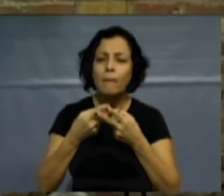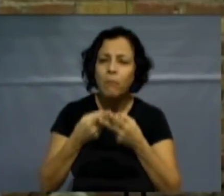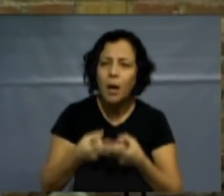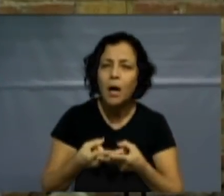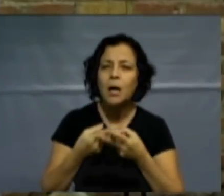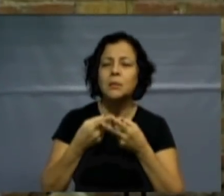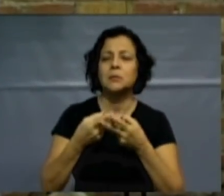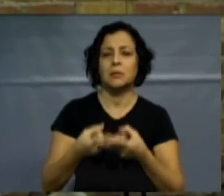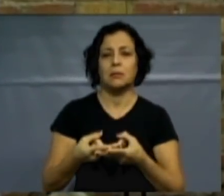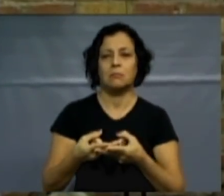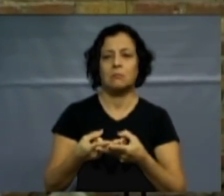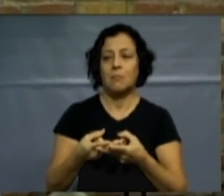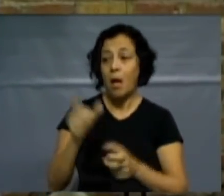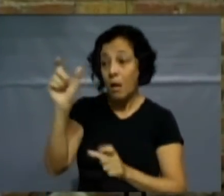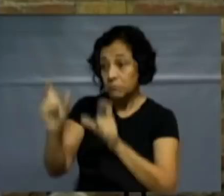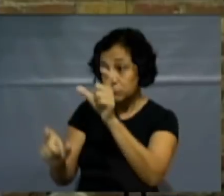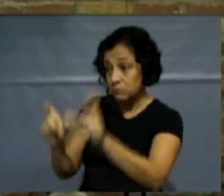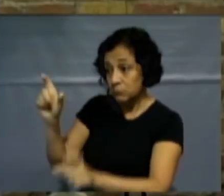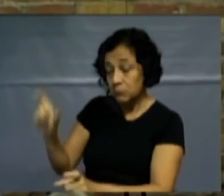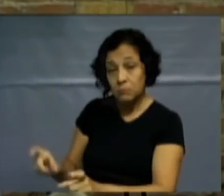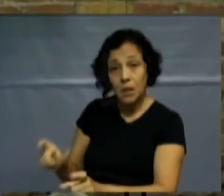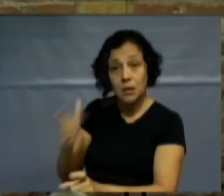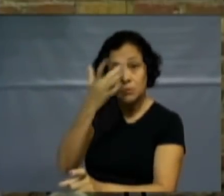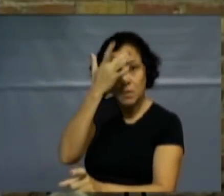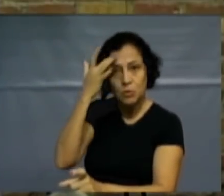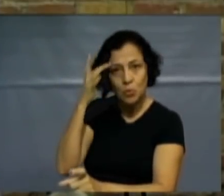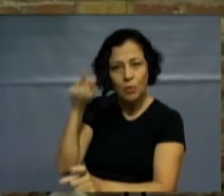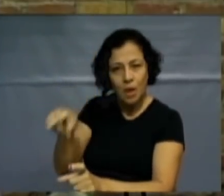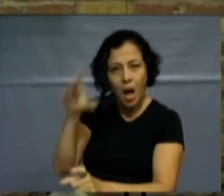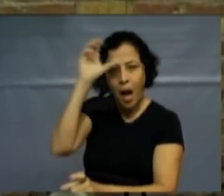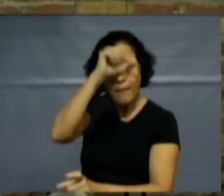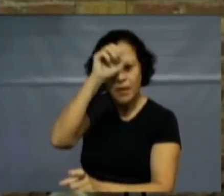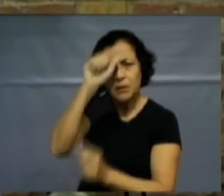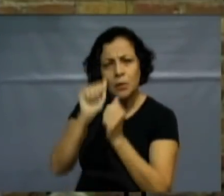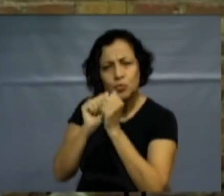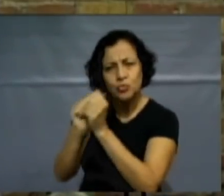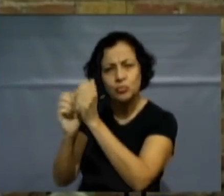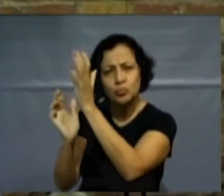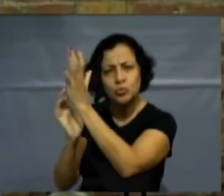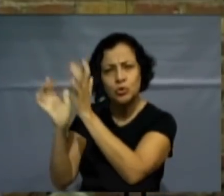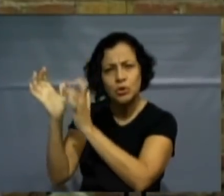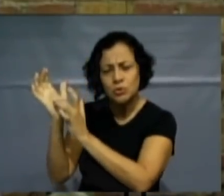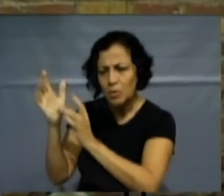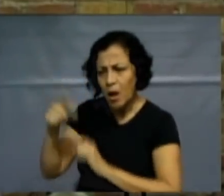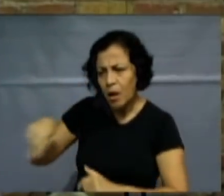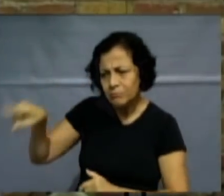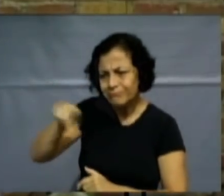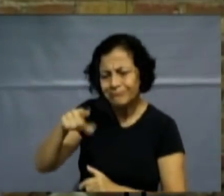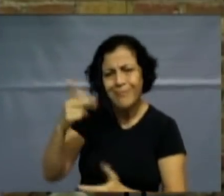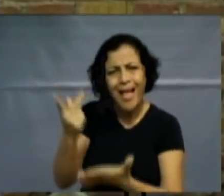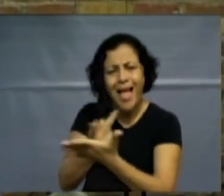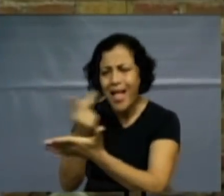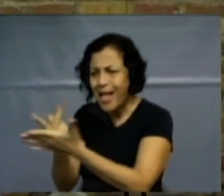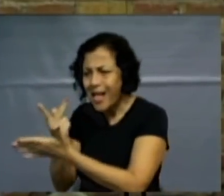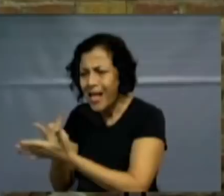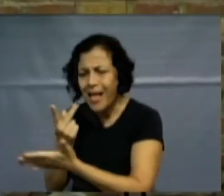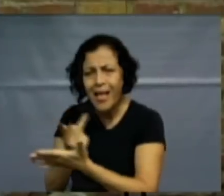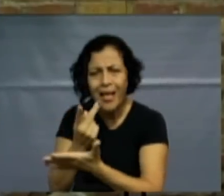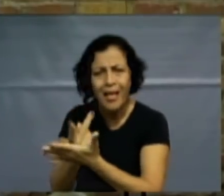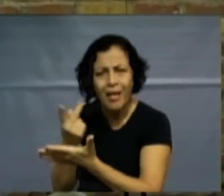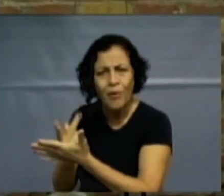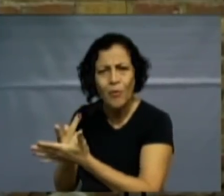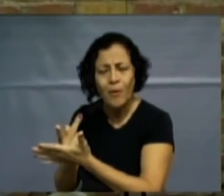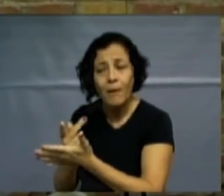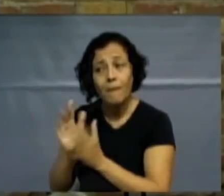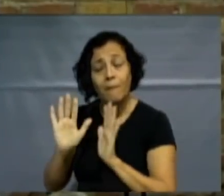que seus discípulos estabelecessem acordo com os erros que infelicitam o mundo. Em face